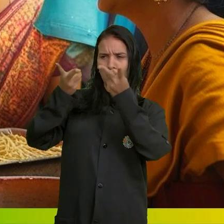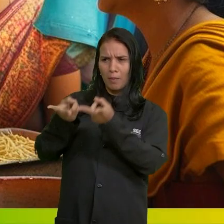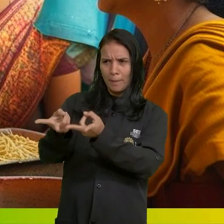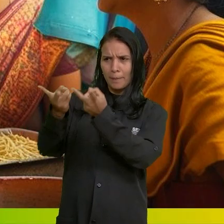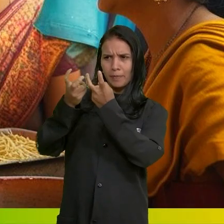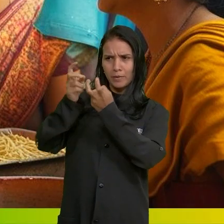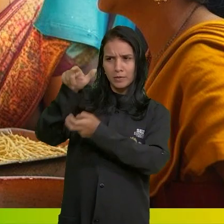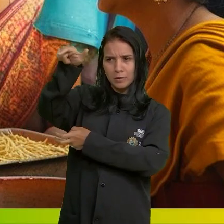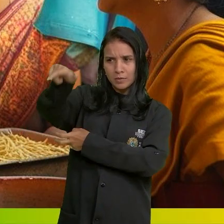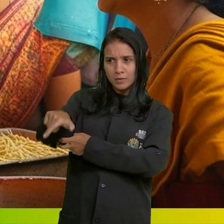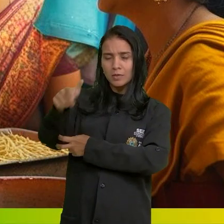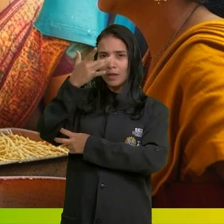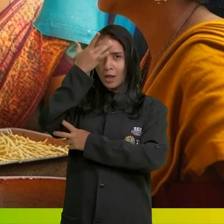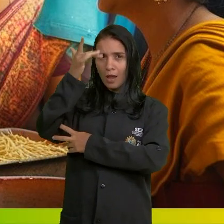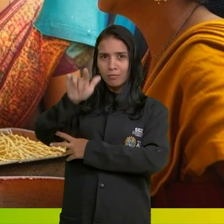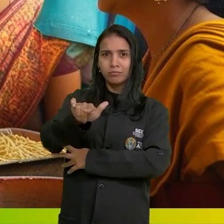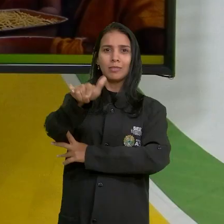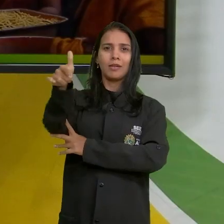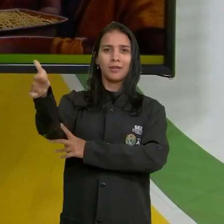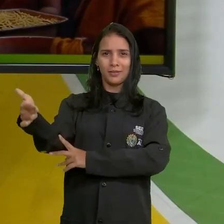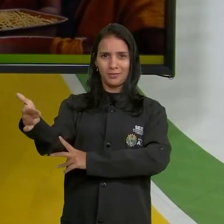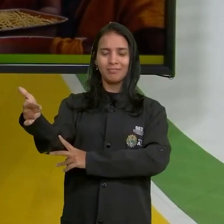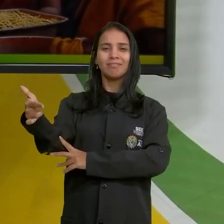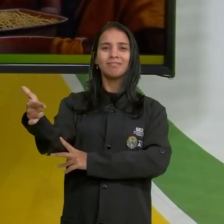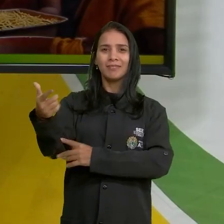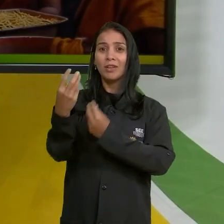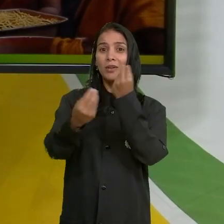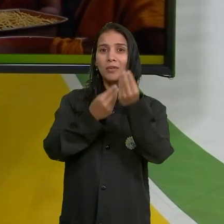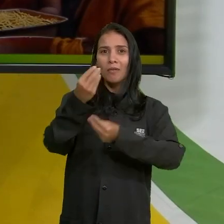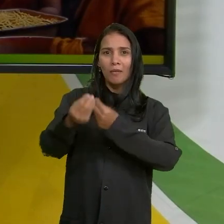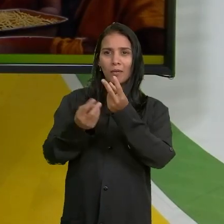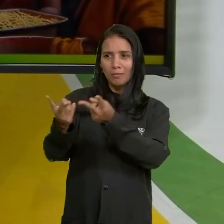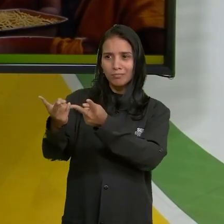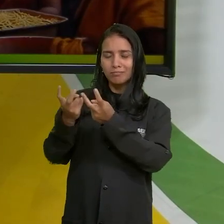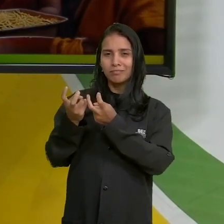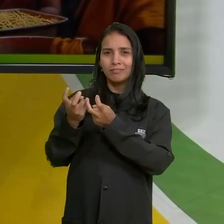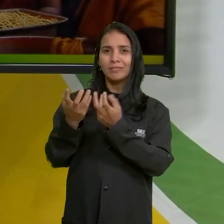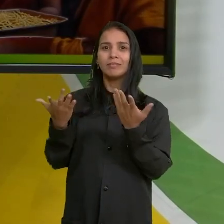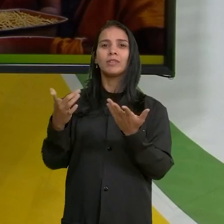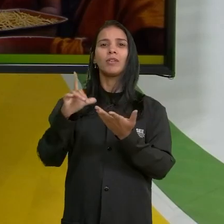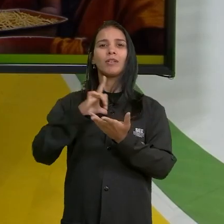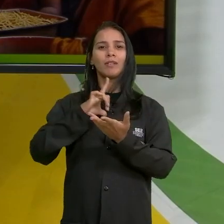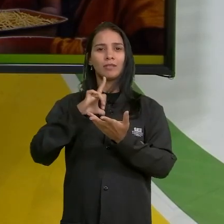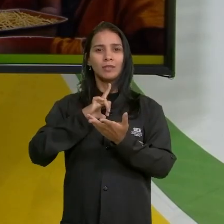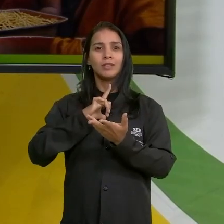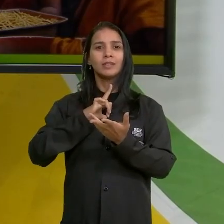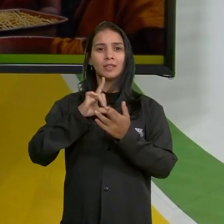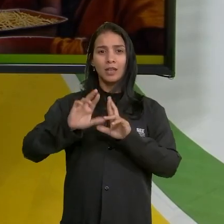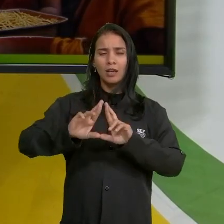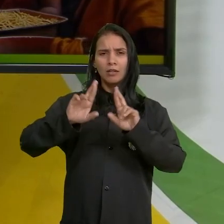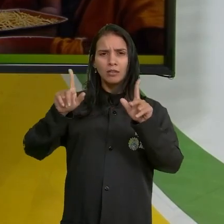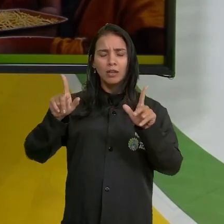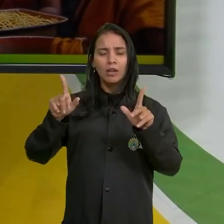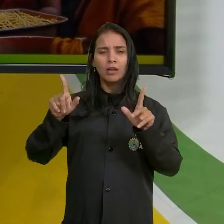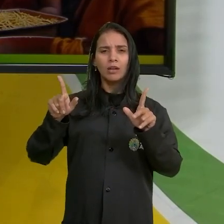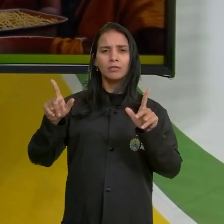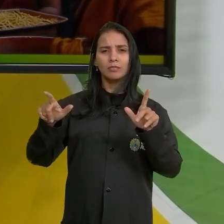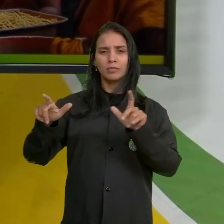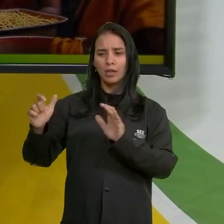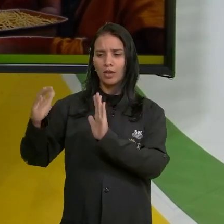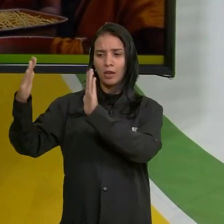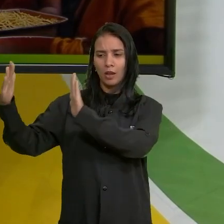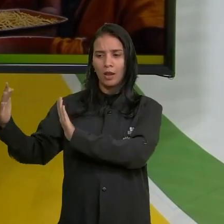Como que você percebe a outra pessoa? Então, essas duas imagens,